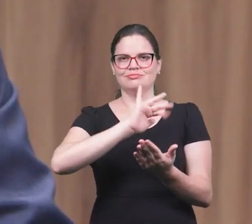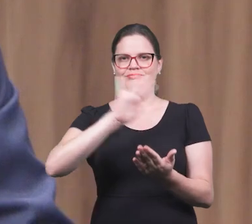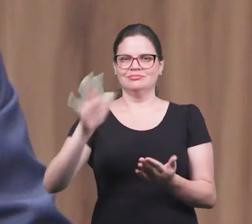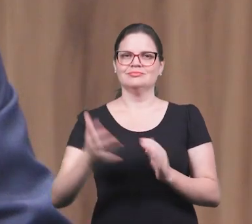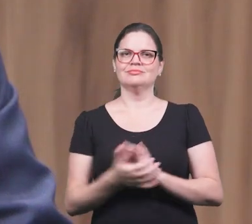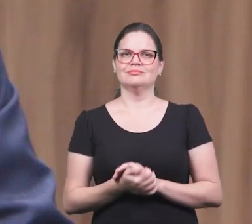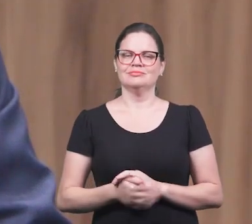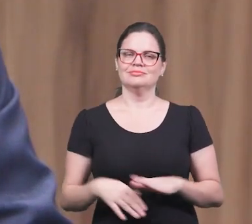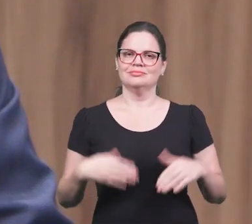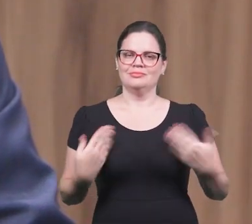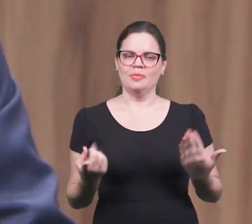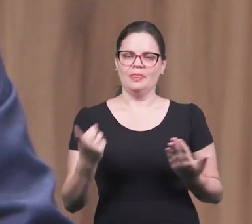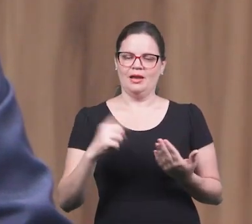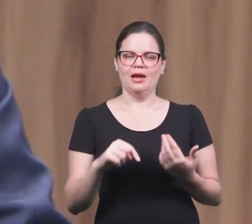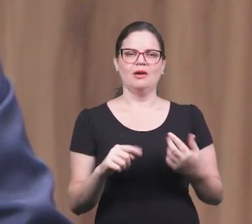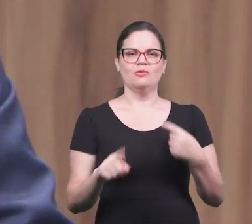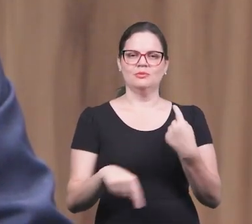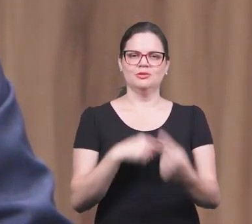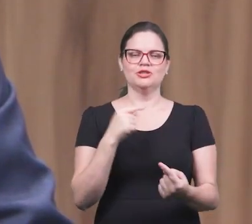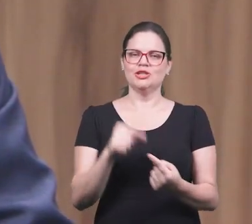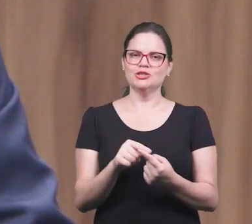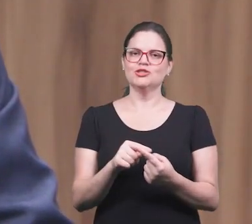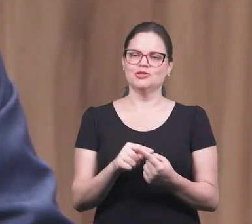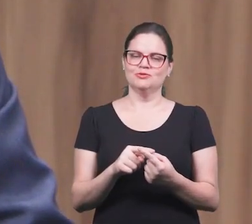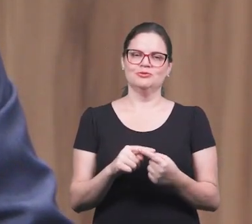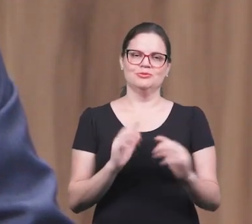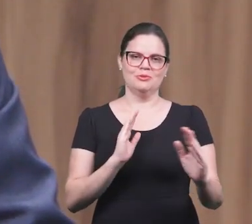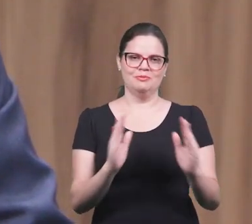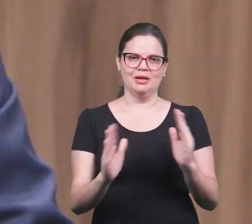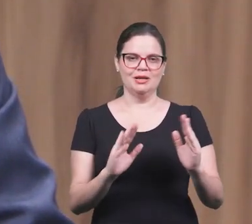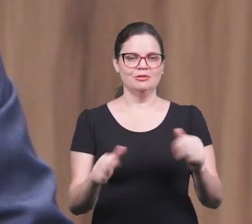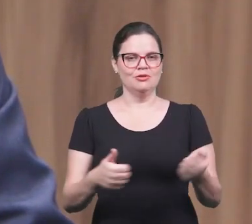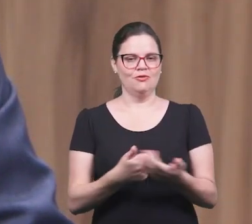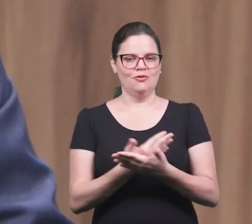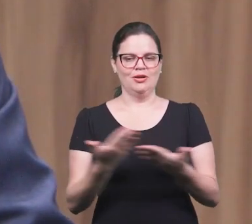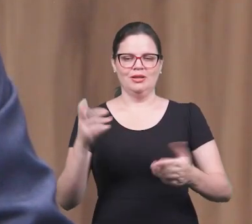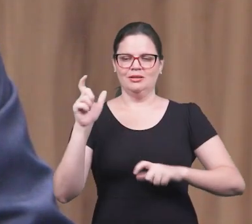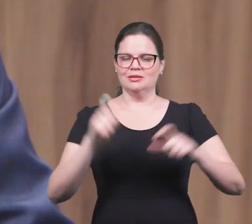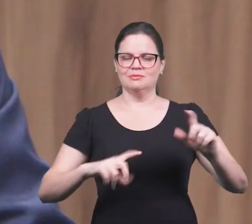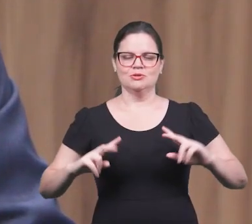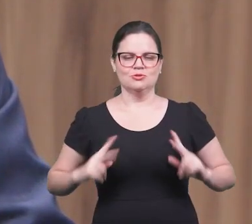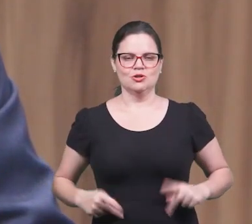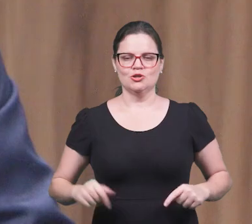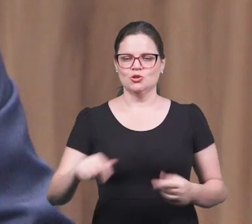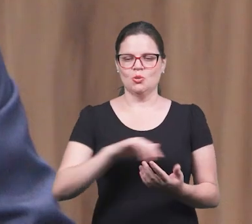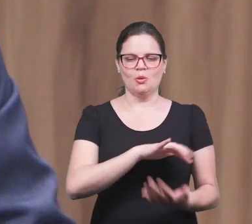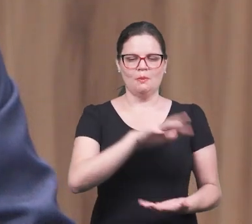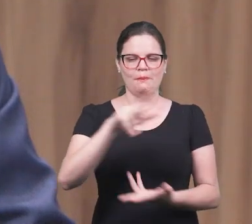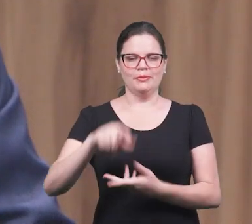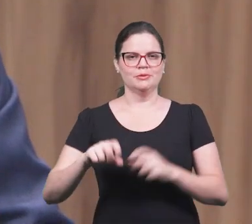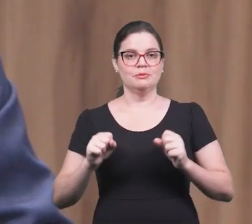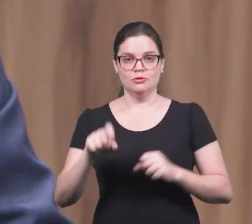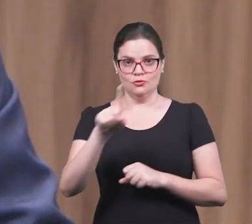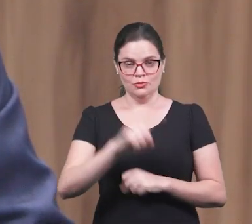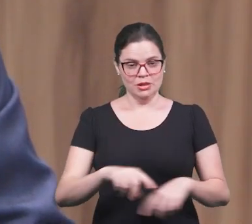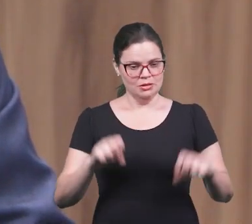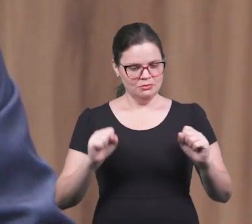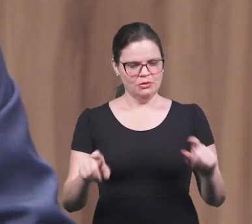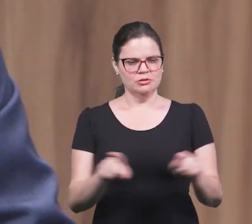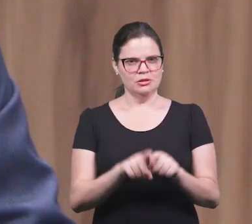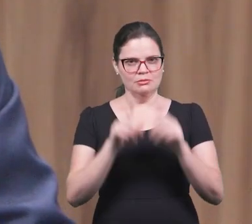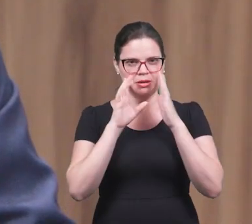nos foi deixado e foi deixado a toda a humanidade. E todos aqueles que nos ouvem, eles podem ter acesso também, lançar